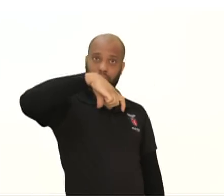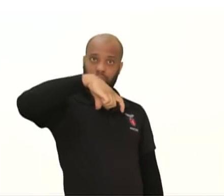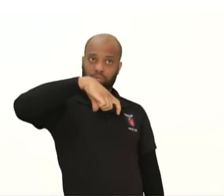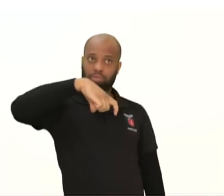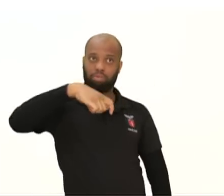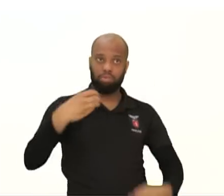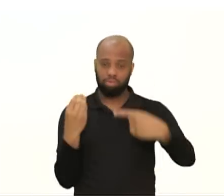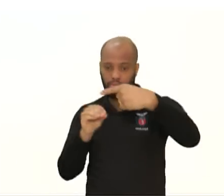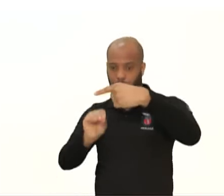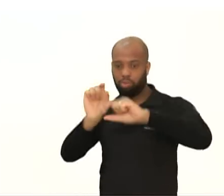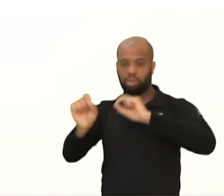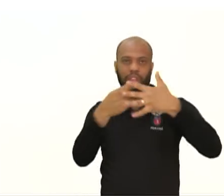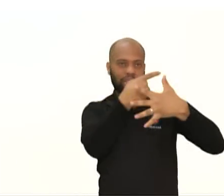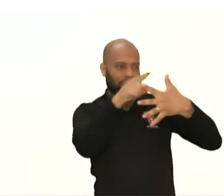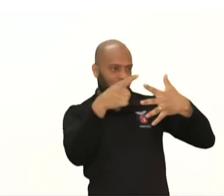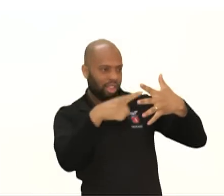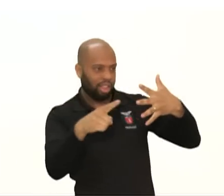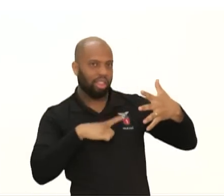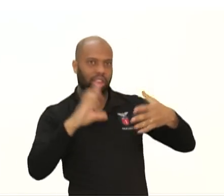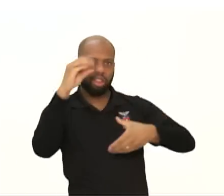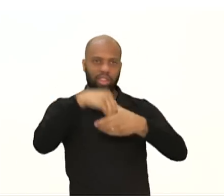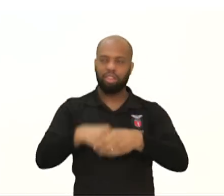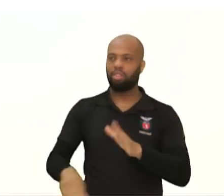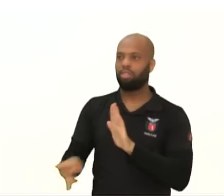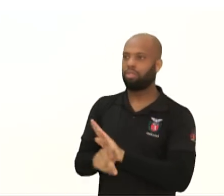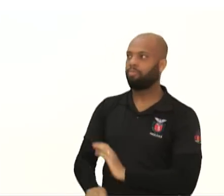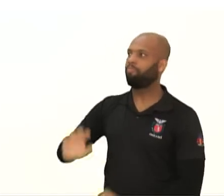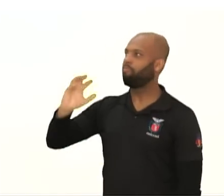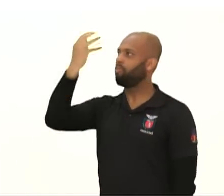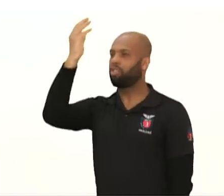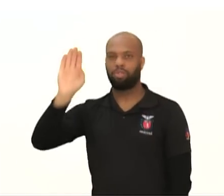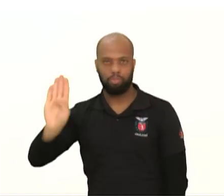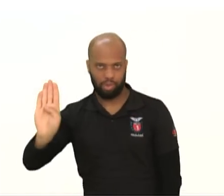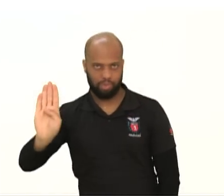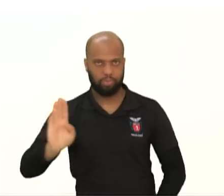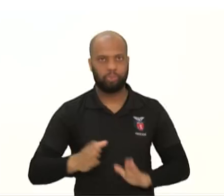Pelo número de elementos aqui, certo? Do nosso evento B.